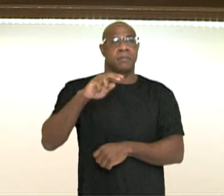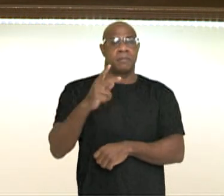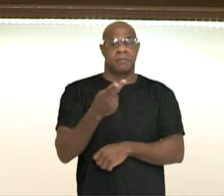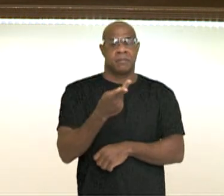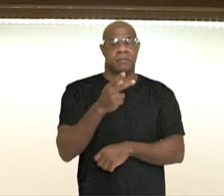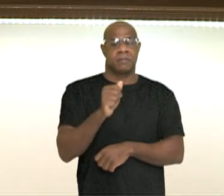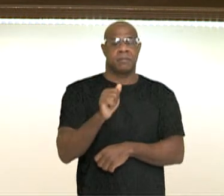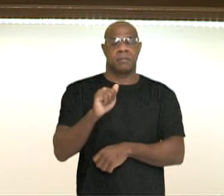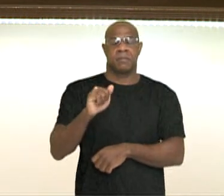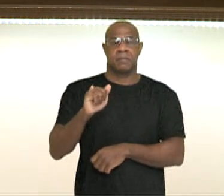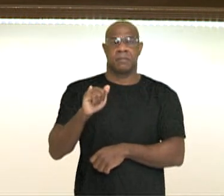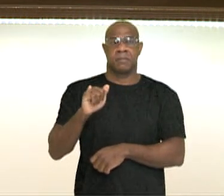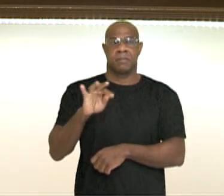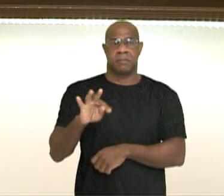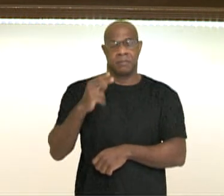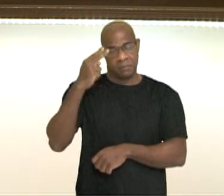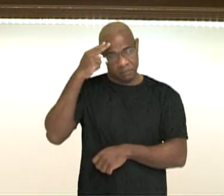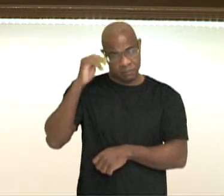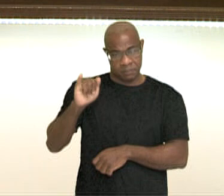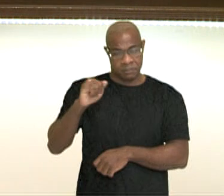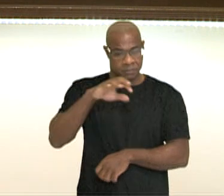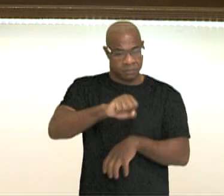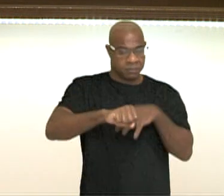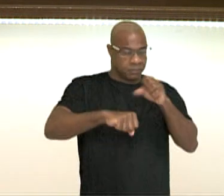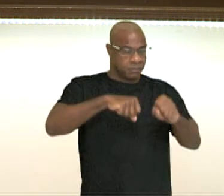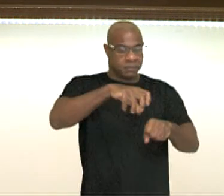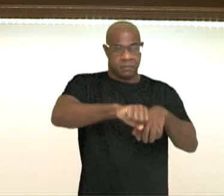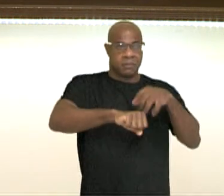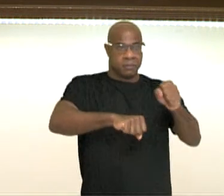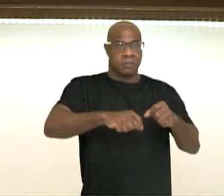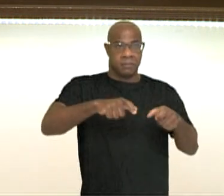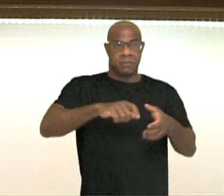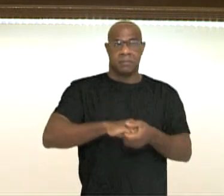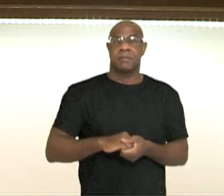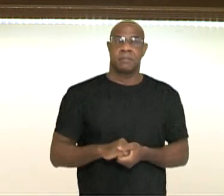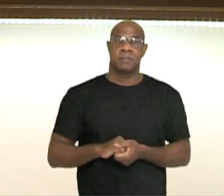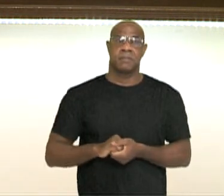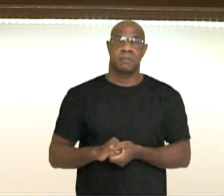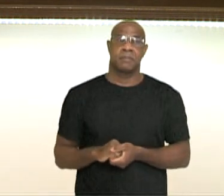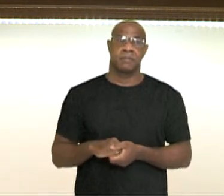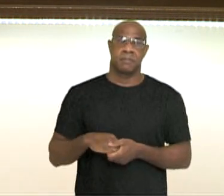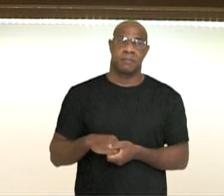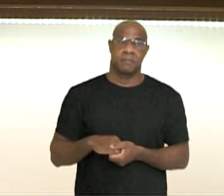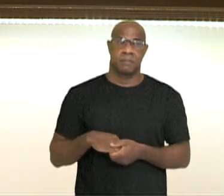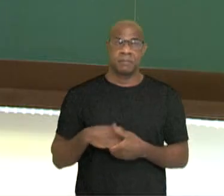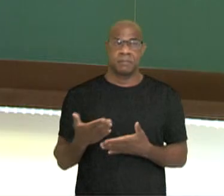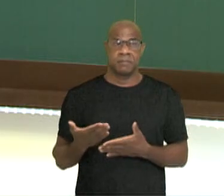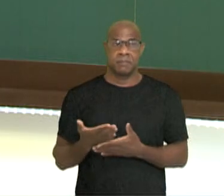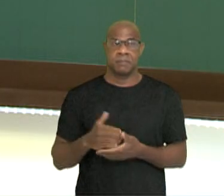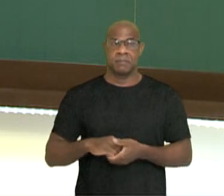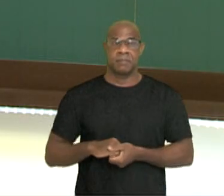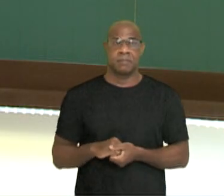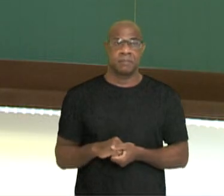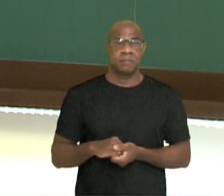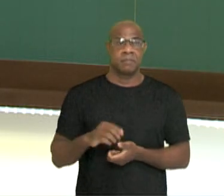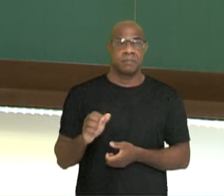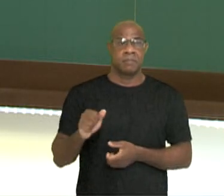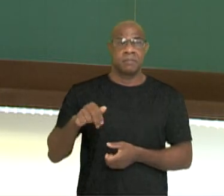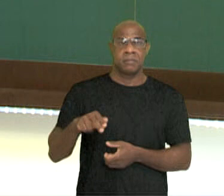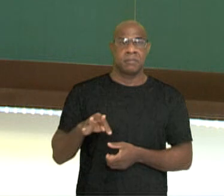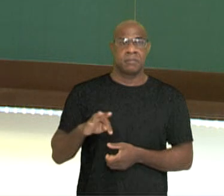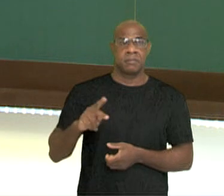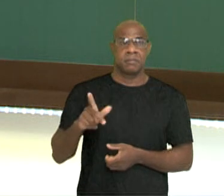ser um local bastante importante para essa França. Afinal de contas, a Antilha era onde